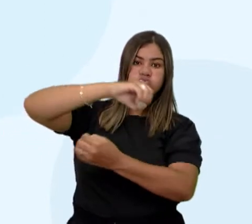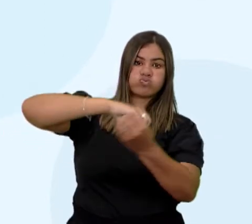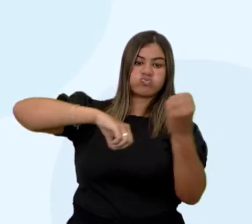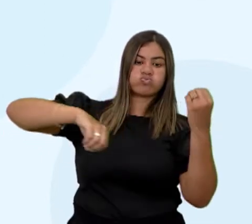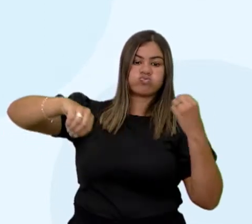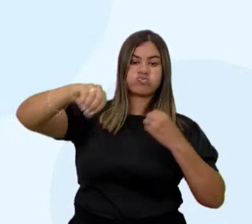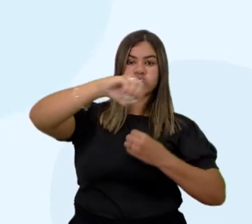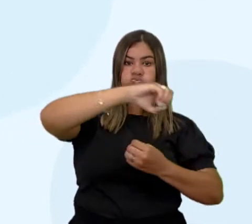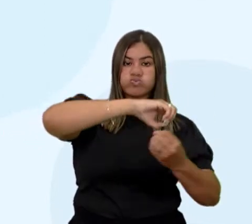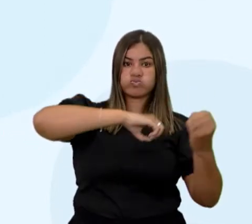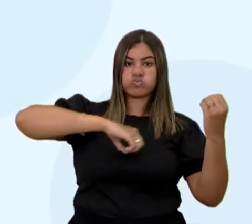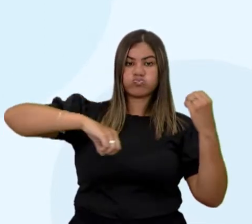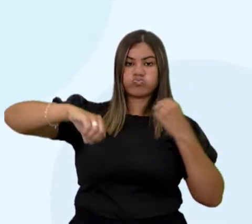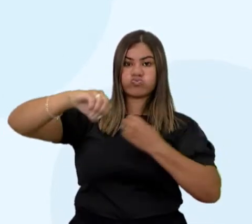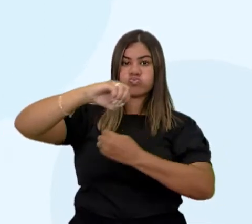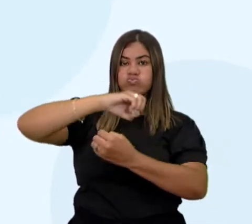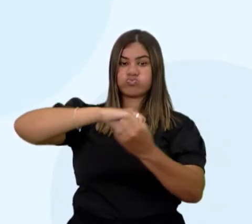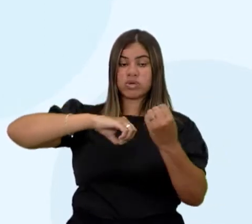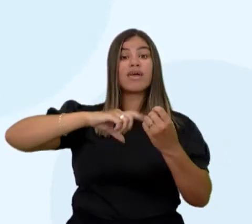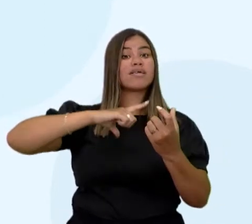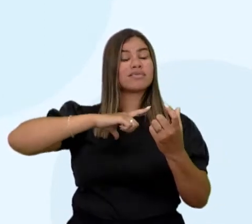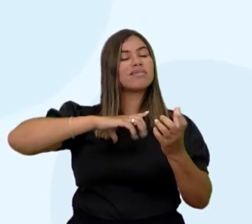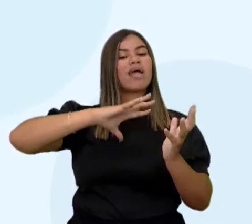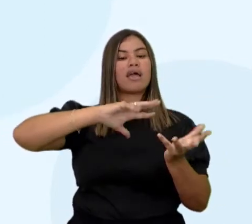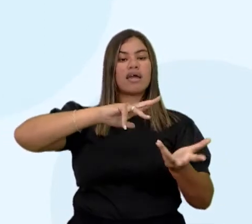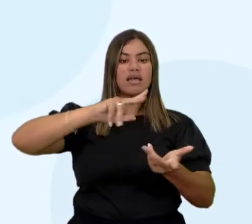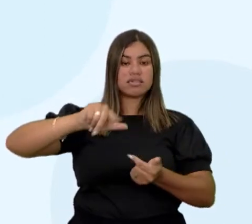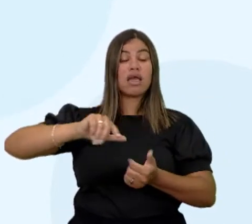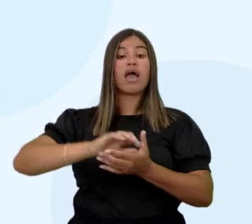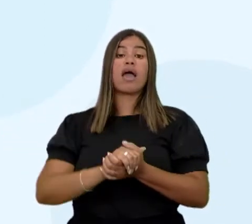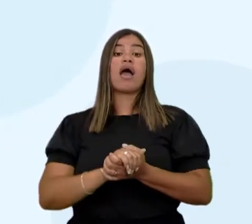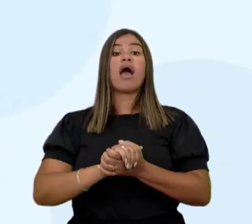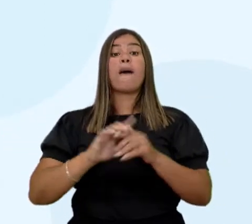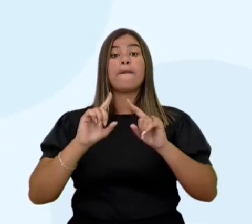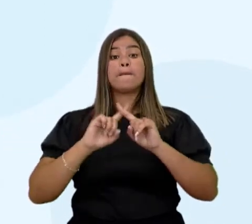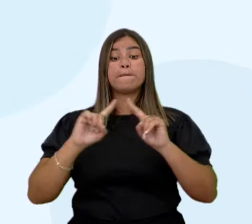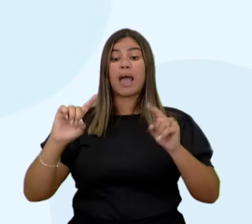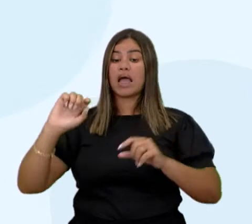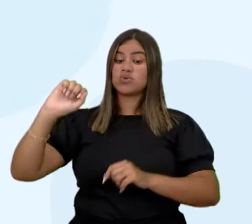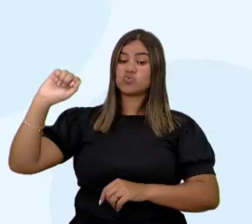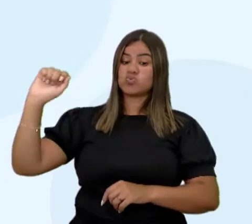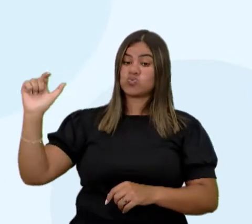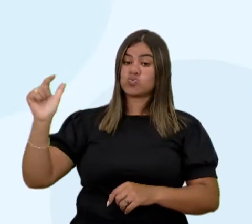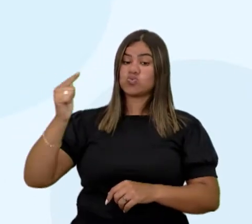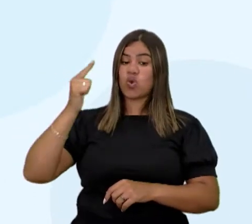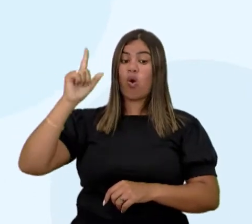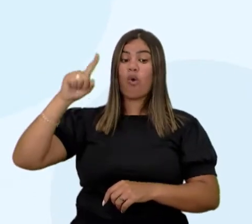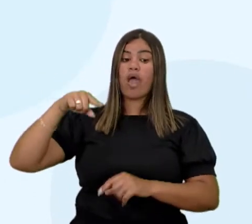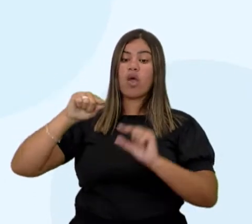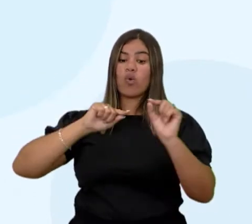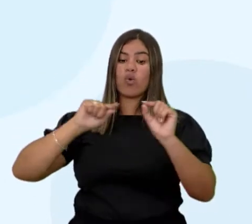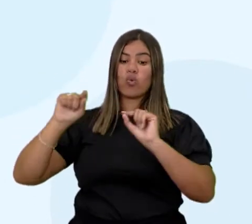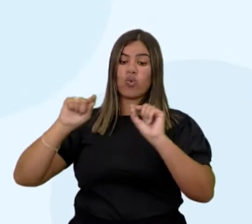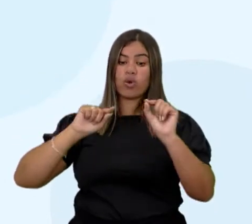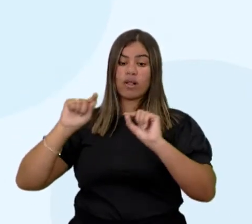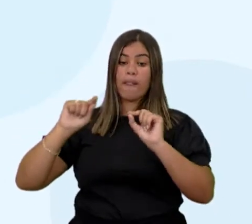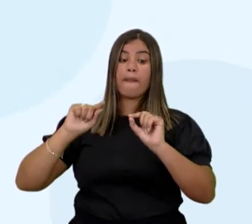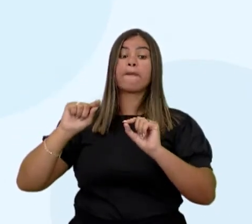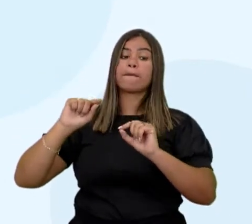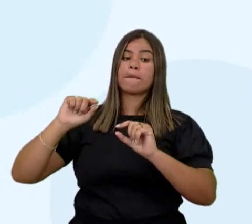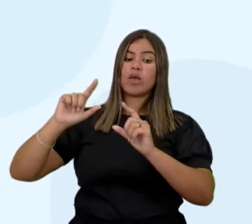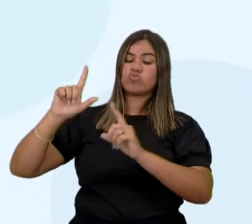200 bilhões de estrelas na galáxia da Via Láctea. A Via Láctea é um membro extenso